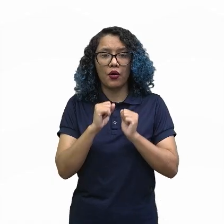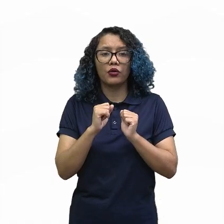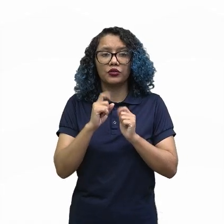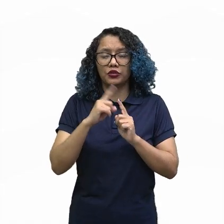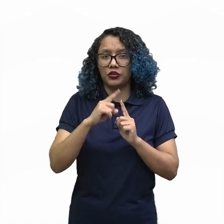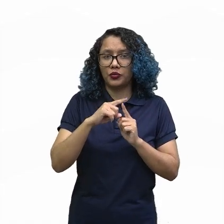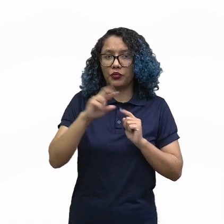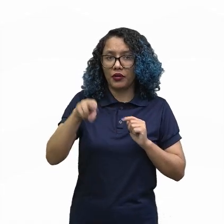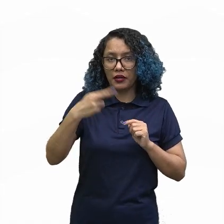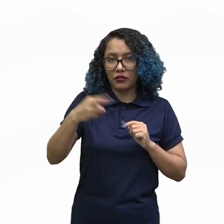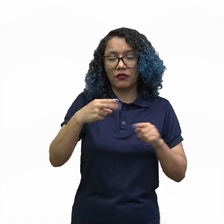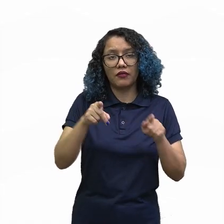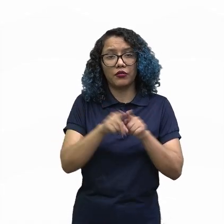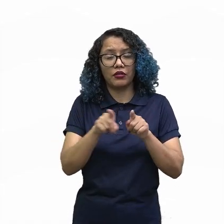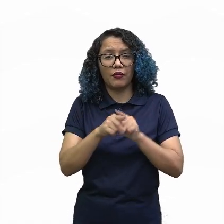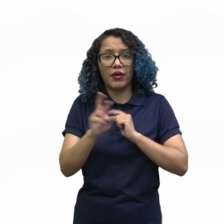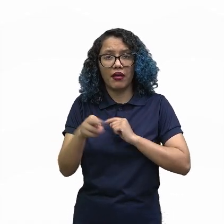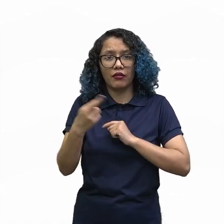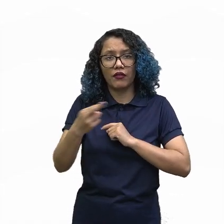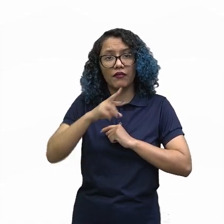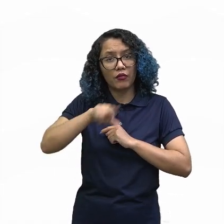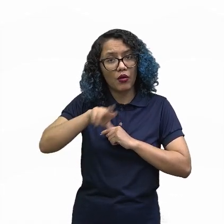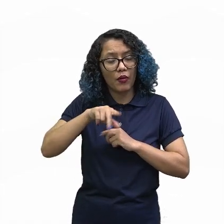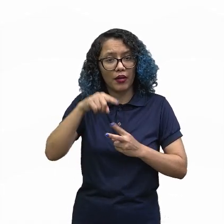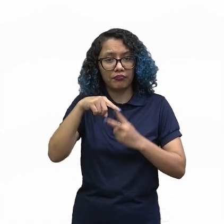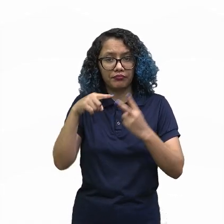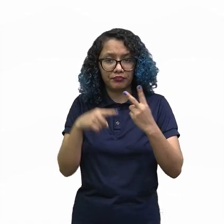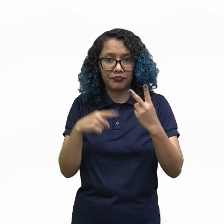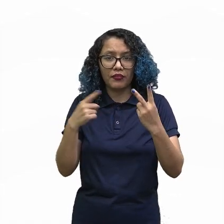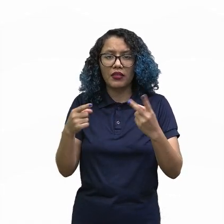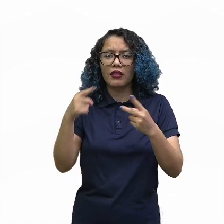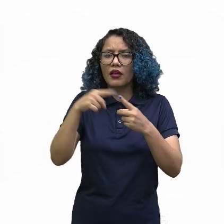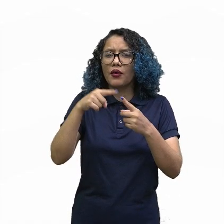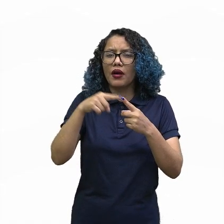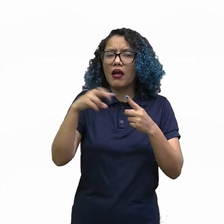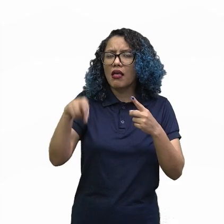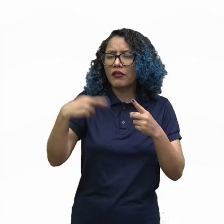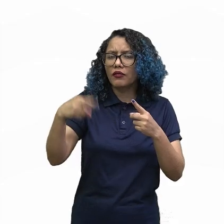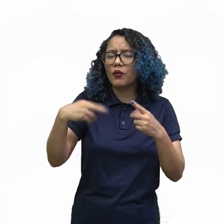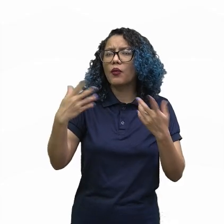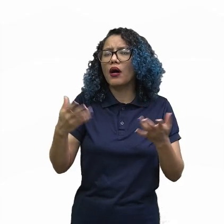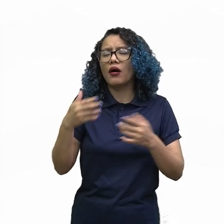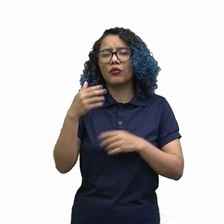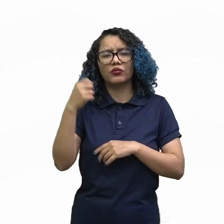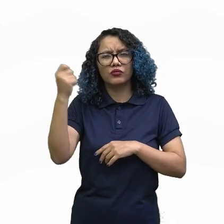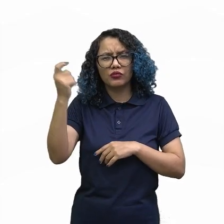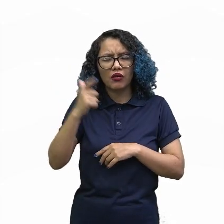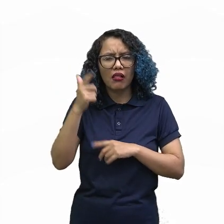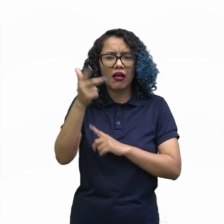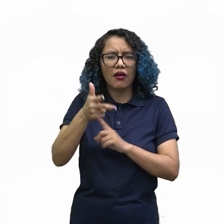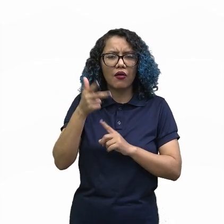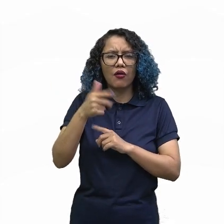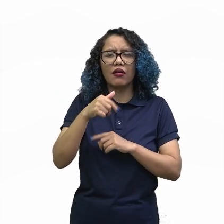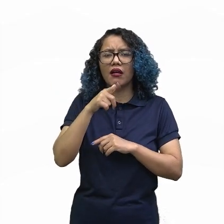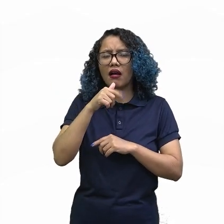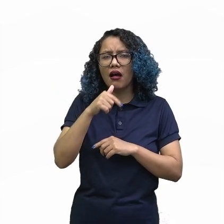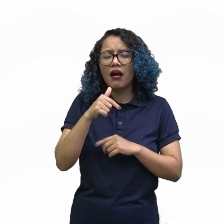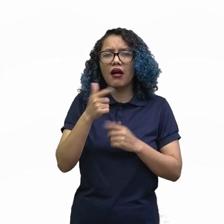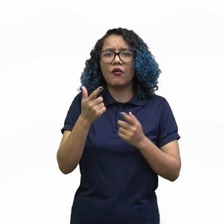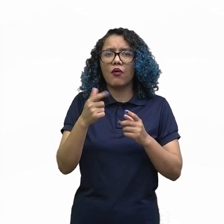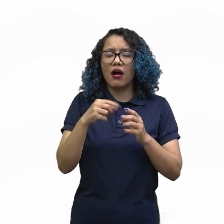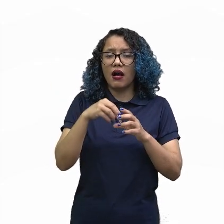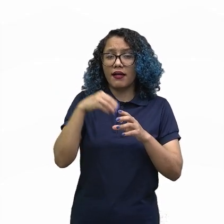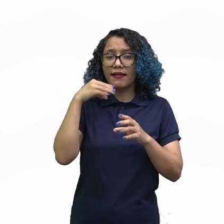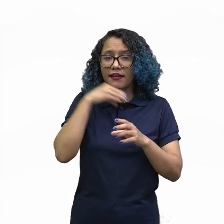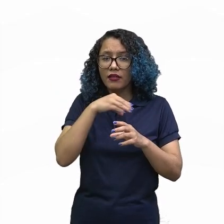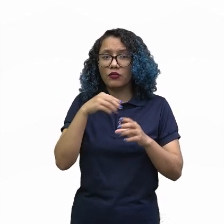como renováveis e não renováveis. As fontes renováveis incluem solar, eólica, hídrica, geotérmica